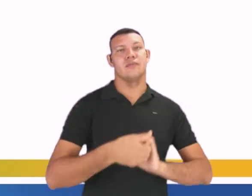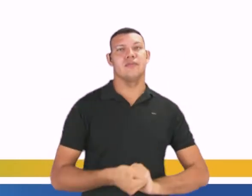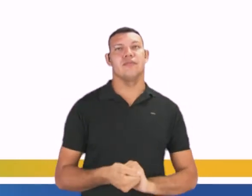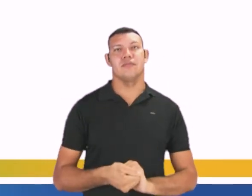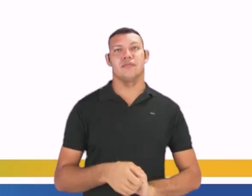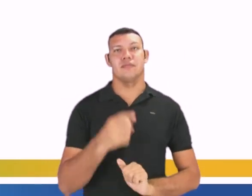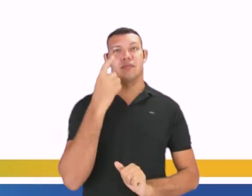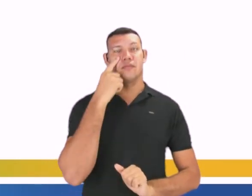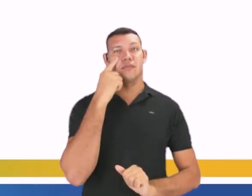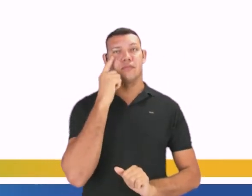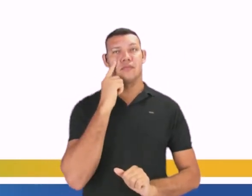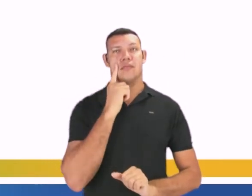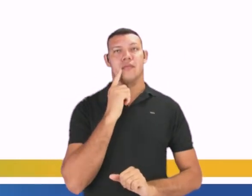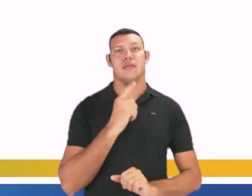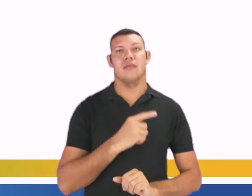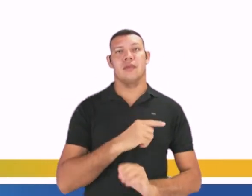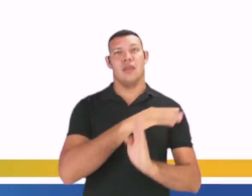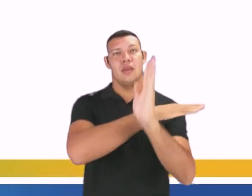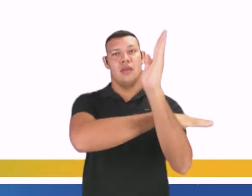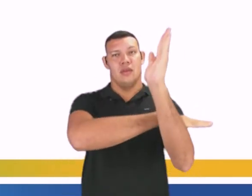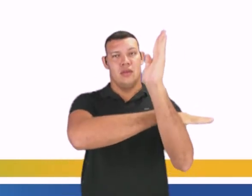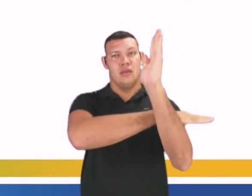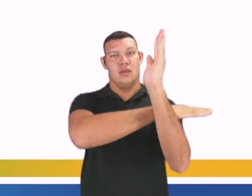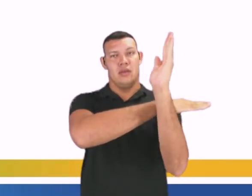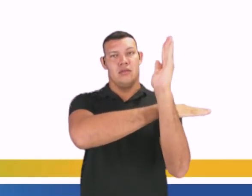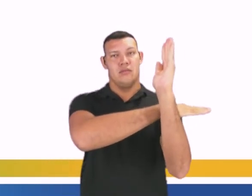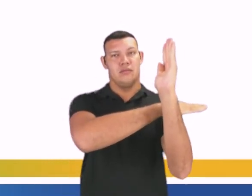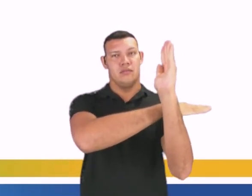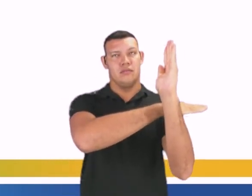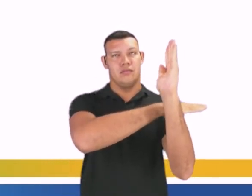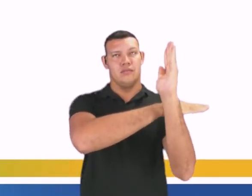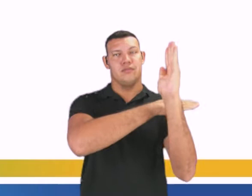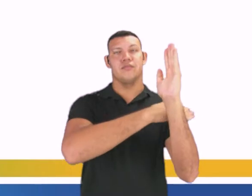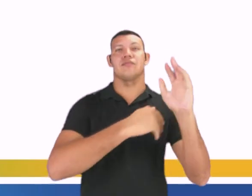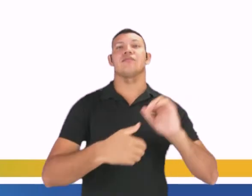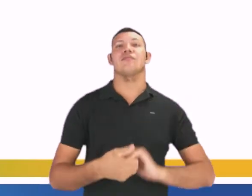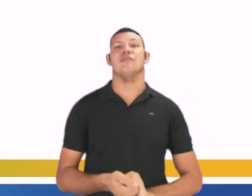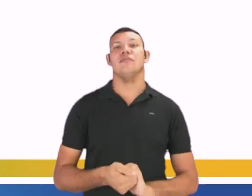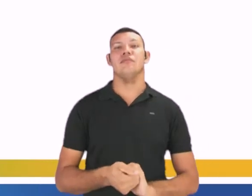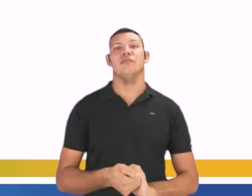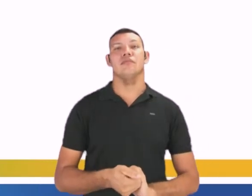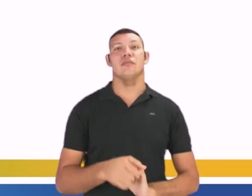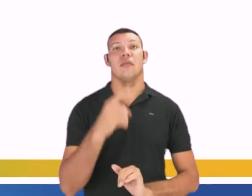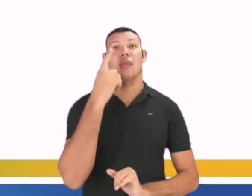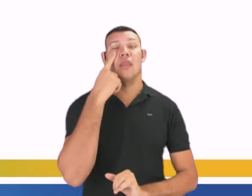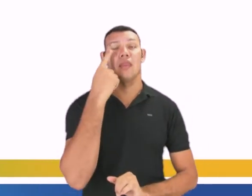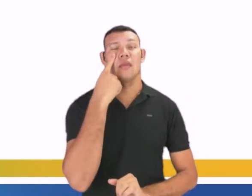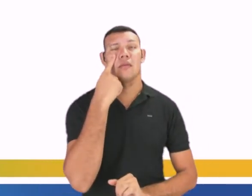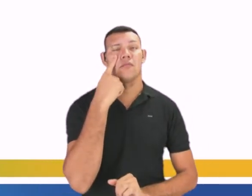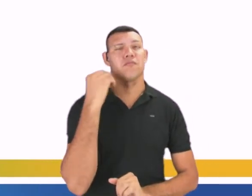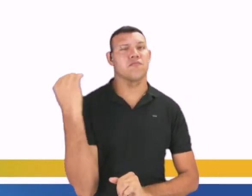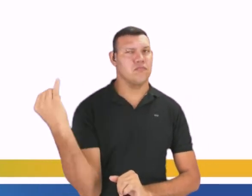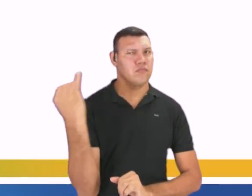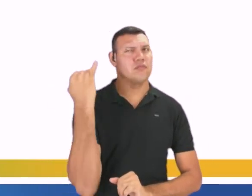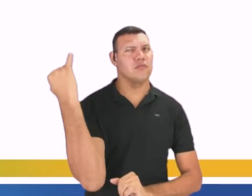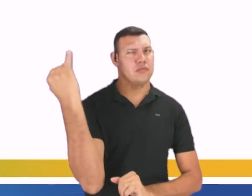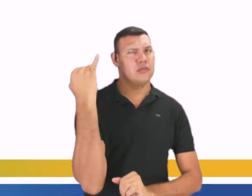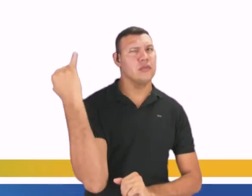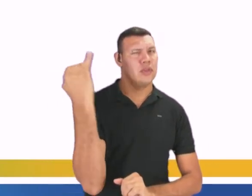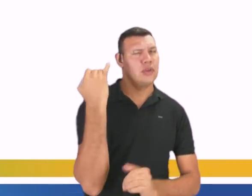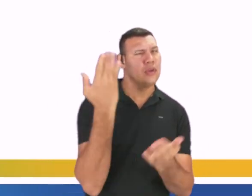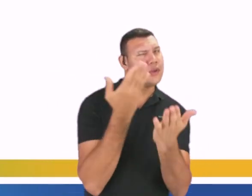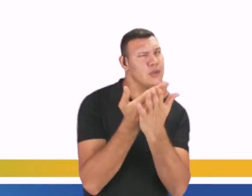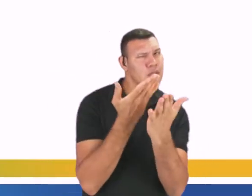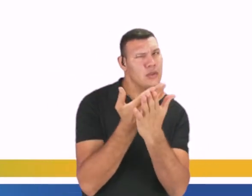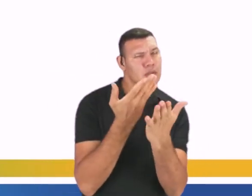no gráfico ao lado, onde está sendo mostrado a vocês, que nós temos alguns pontos que são importantes para o